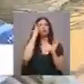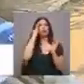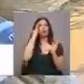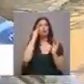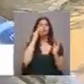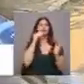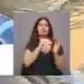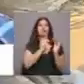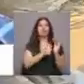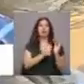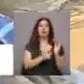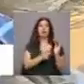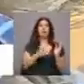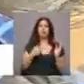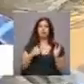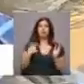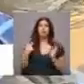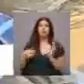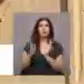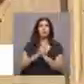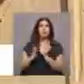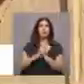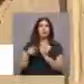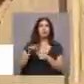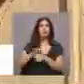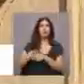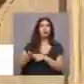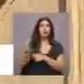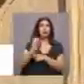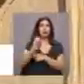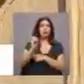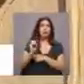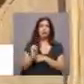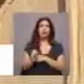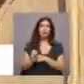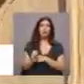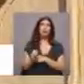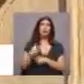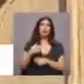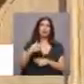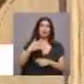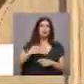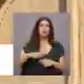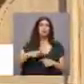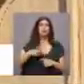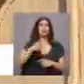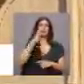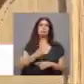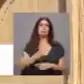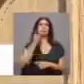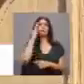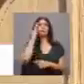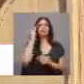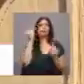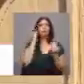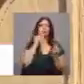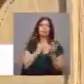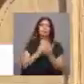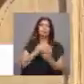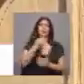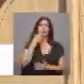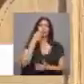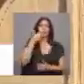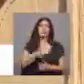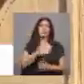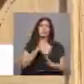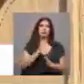outros, mas nós podemos comprovar o nosso e assim fazer prevalecer o que é correto e é justo. A RTP confirmou junto de